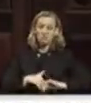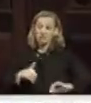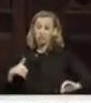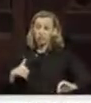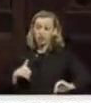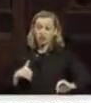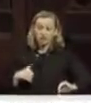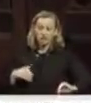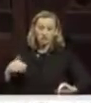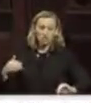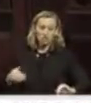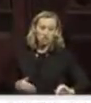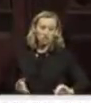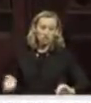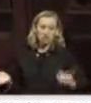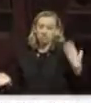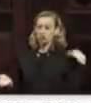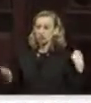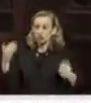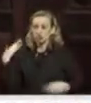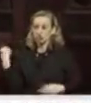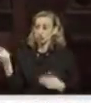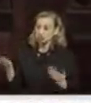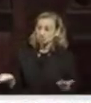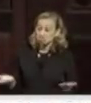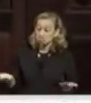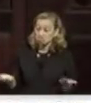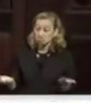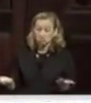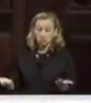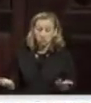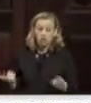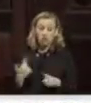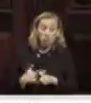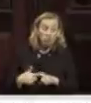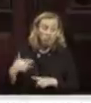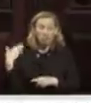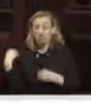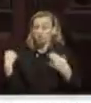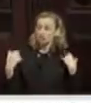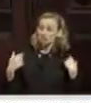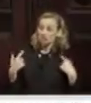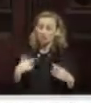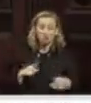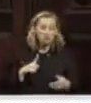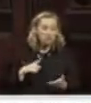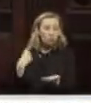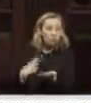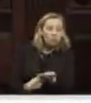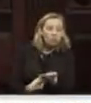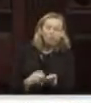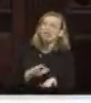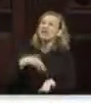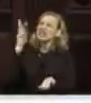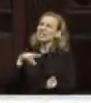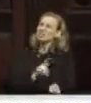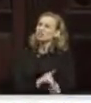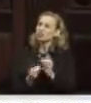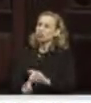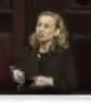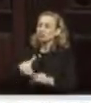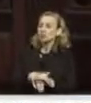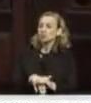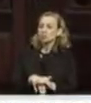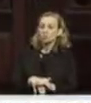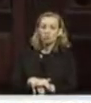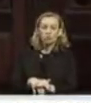esquerda. Direita e esquerda votaram a favor do projeto de memória, porque direita e esquerda tem compromisso com a democracia. Quem votou contra é porque está do lado da